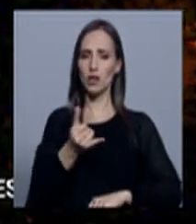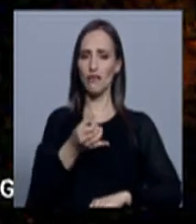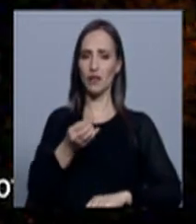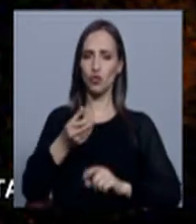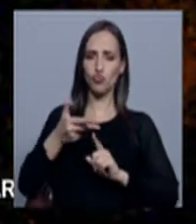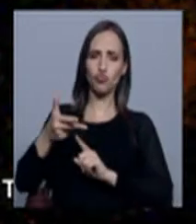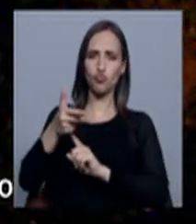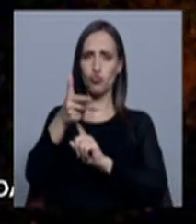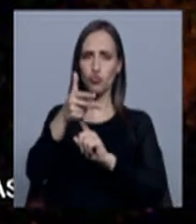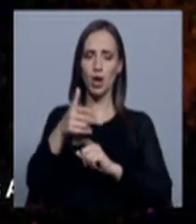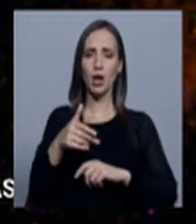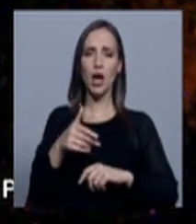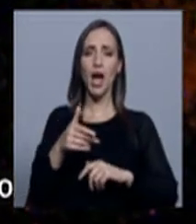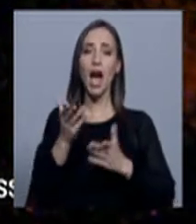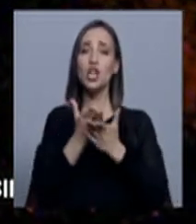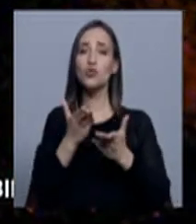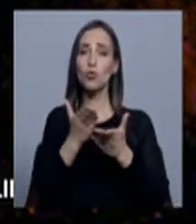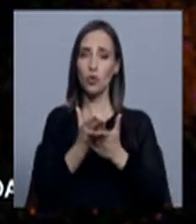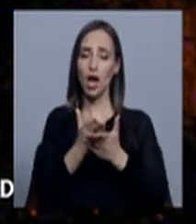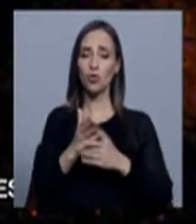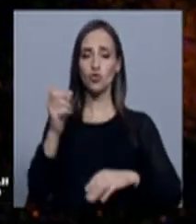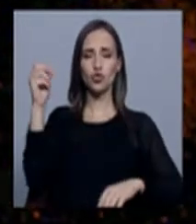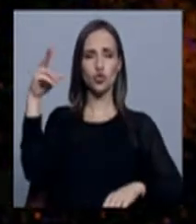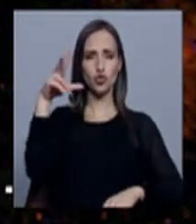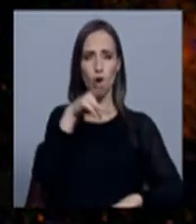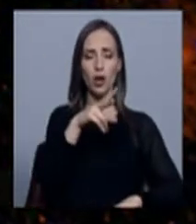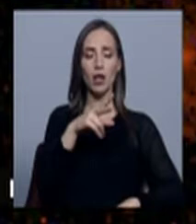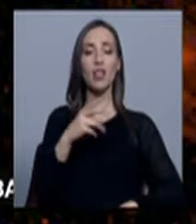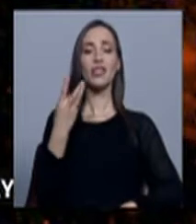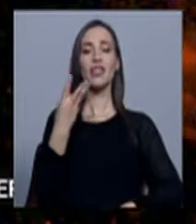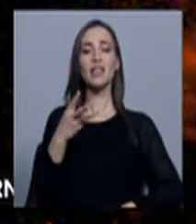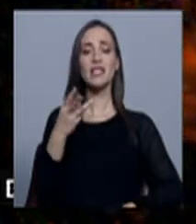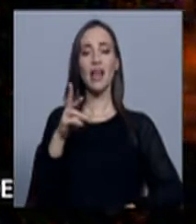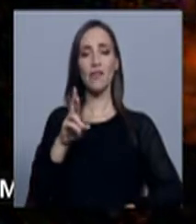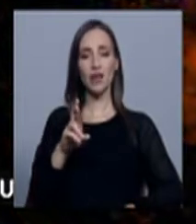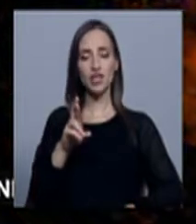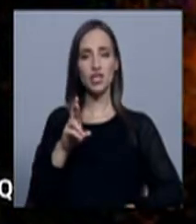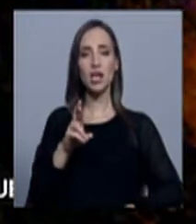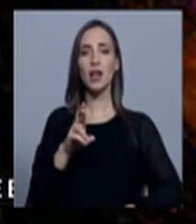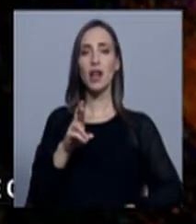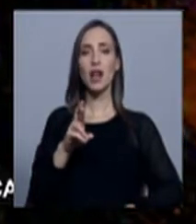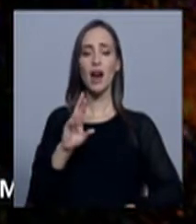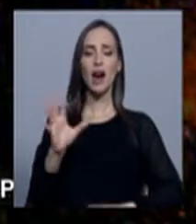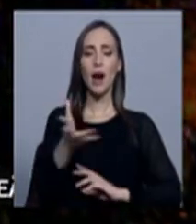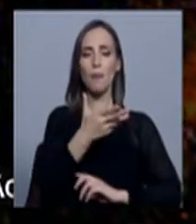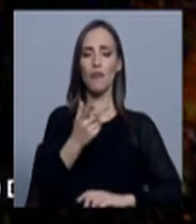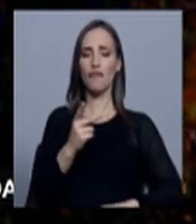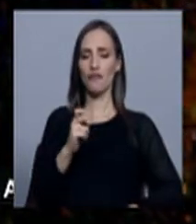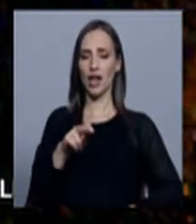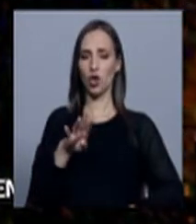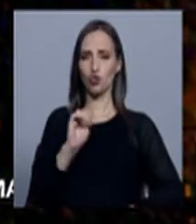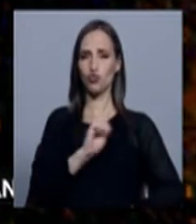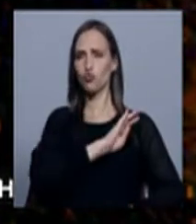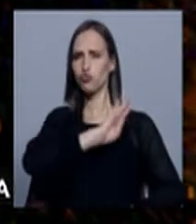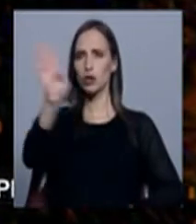destinada a estudar o Sol, passou pela terceira vez, apanhou uma terceira boleia, digamos assim, do campo gravitacional de Vênus, para se dirigir mais rapidamente para o Sol.